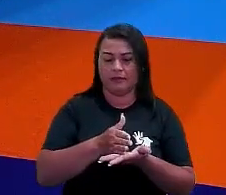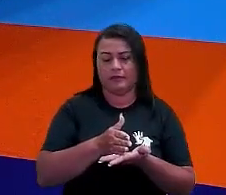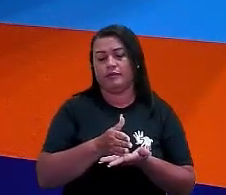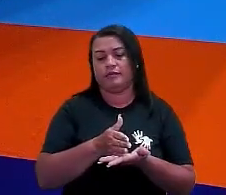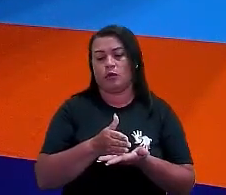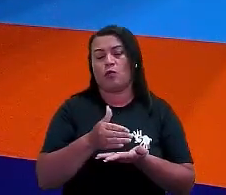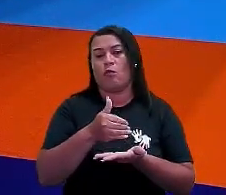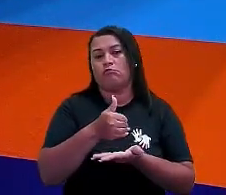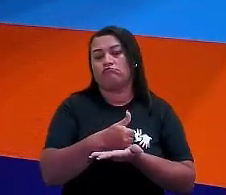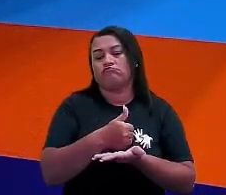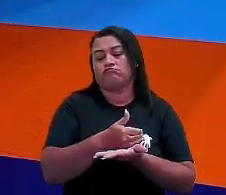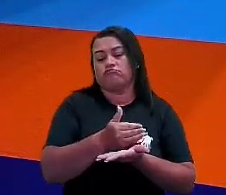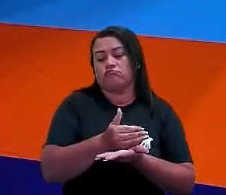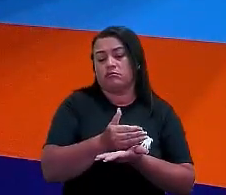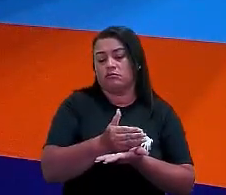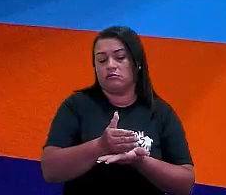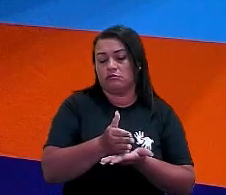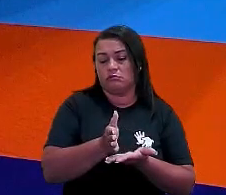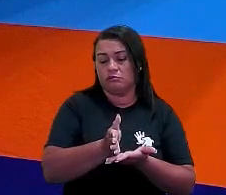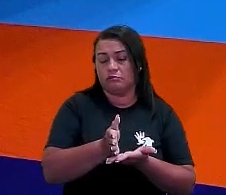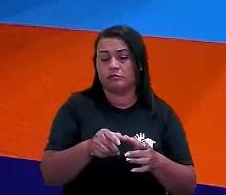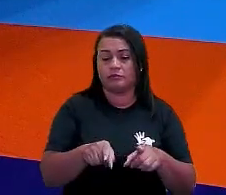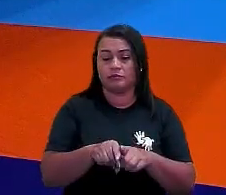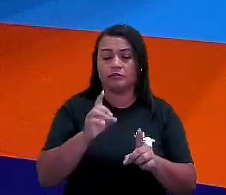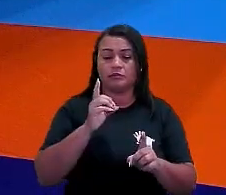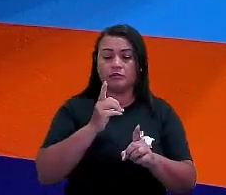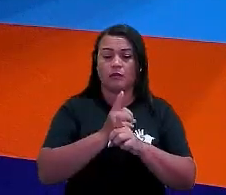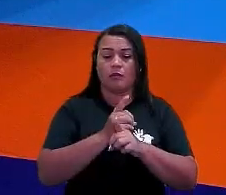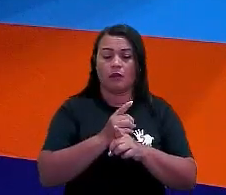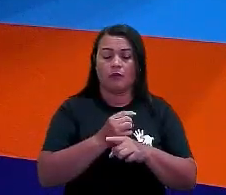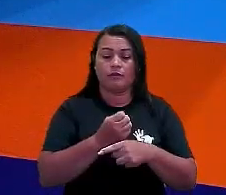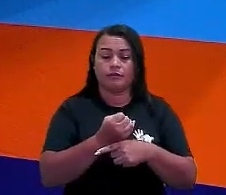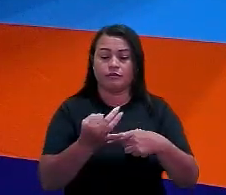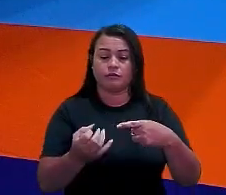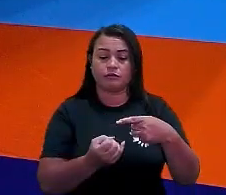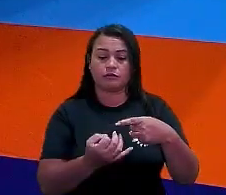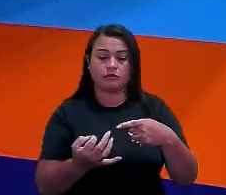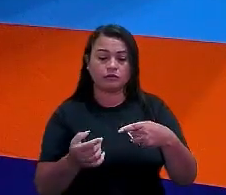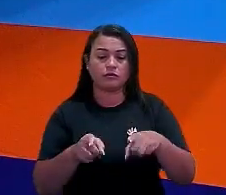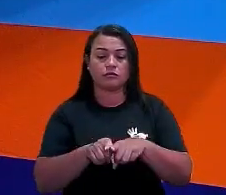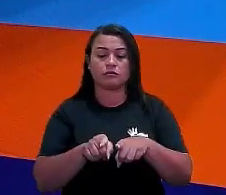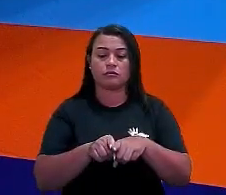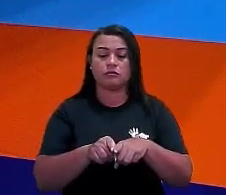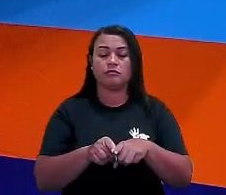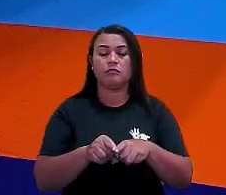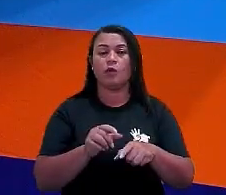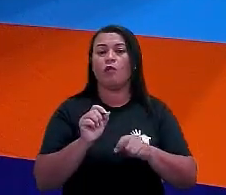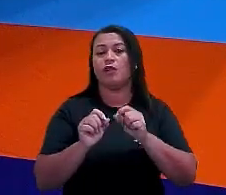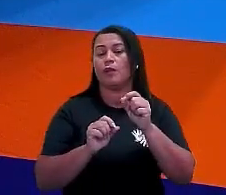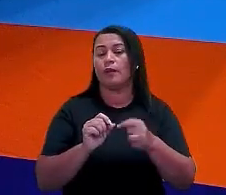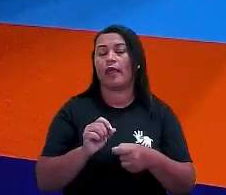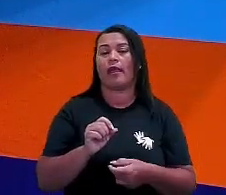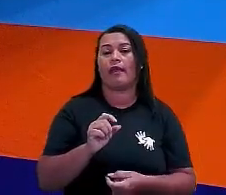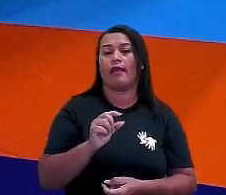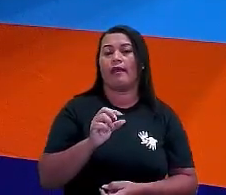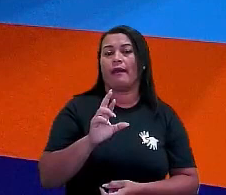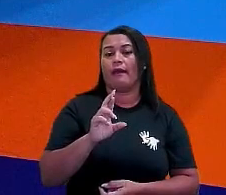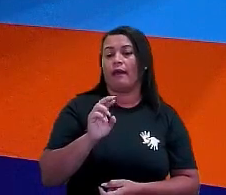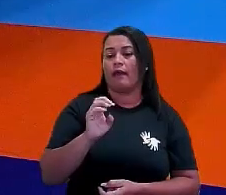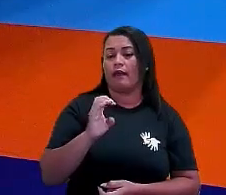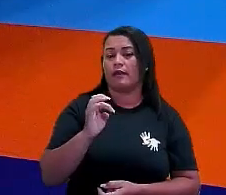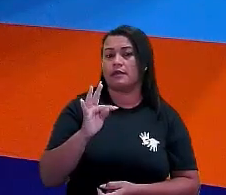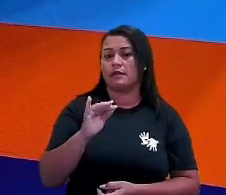estou dividindo, estou falando de metade. Encontro frações quando eu vou fazer receitas. Às vezes está escrito lá na